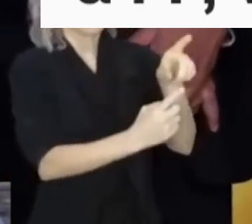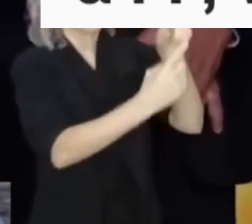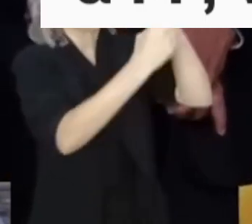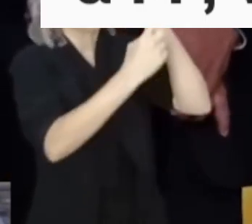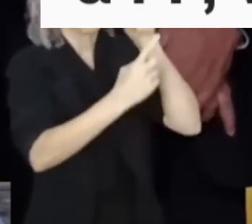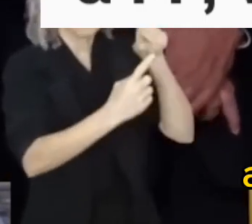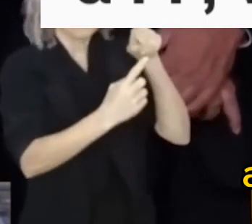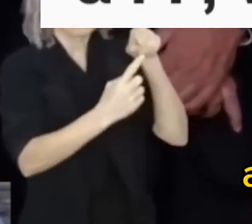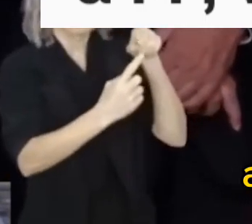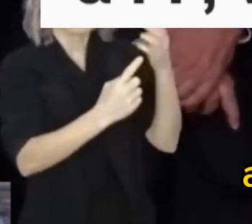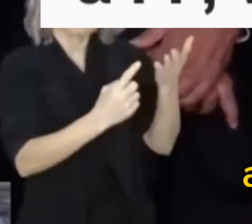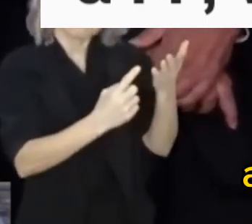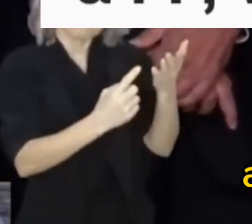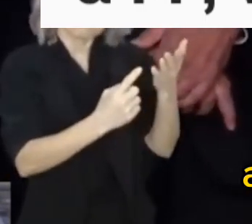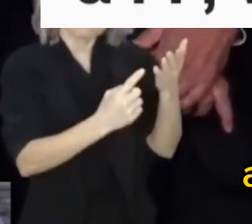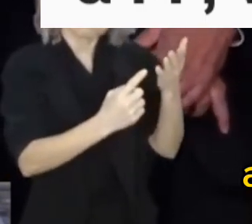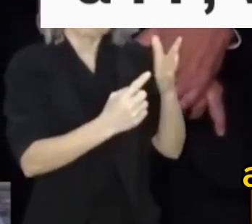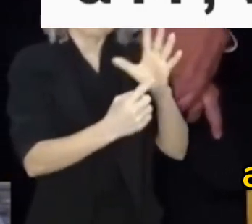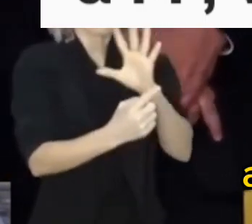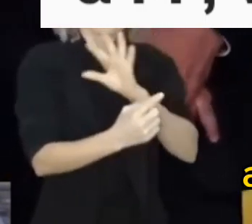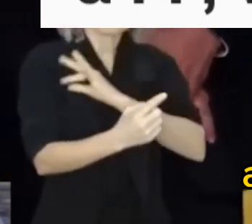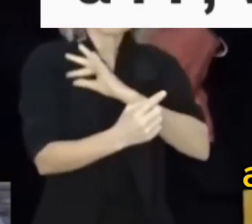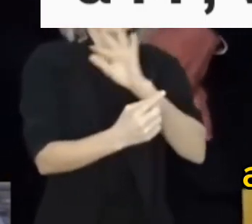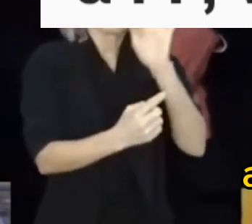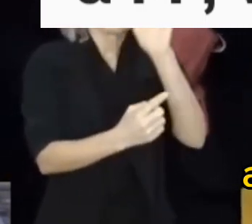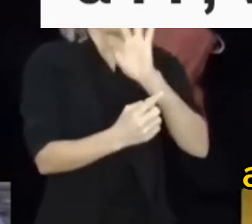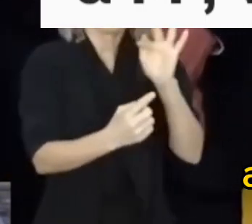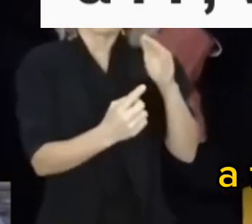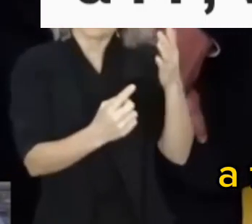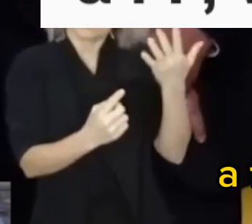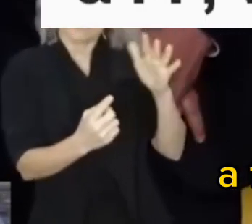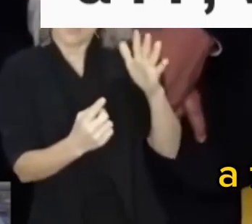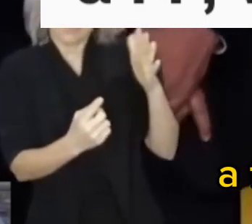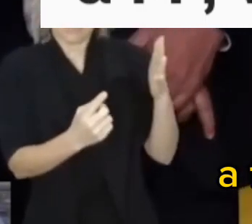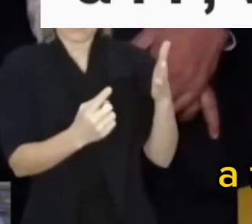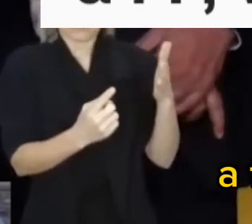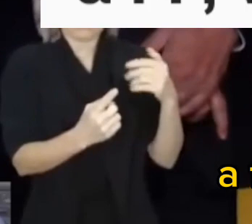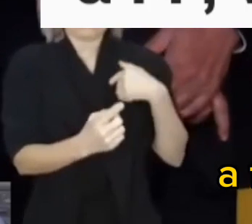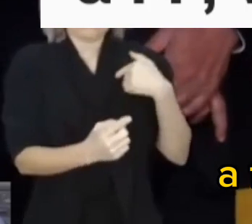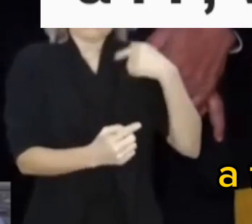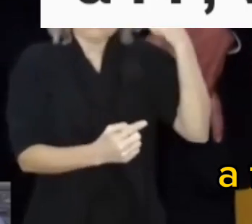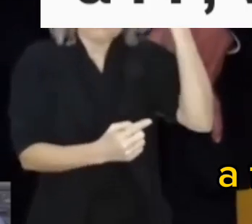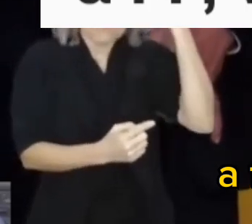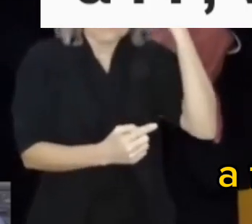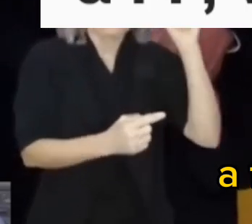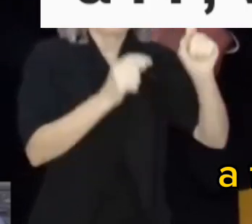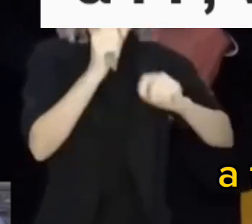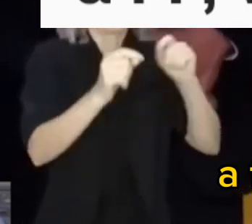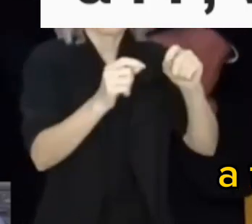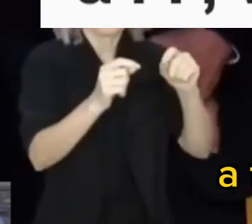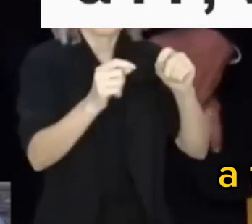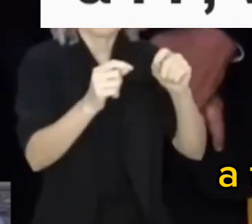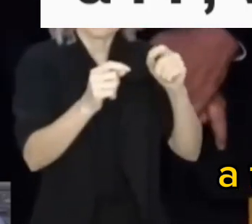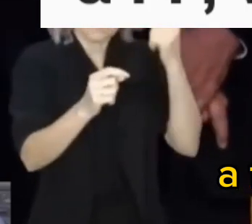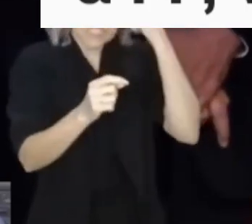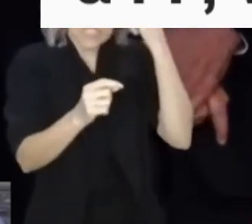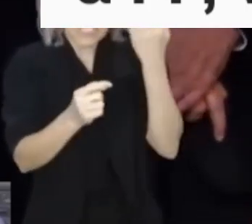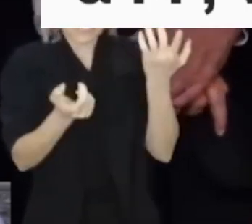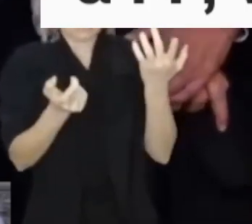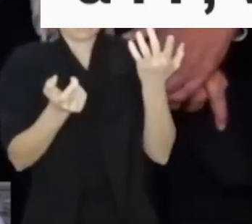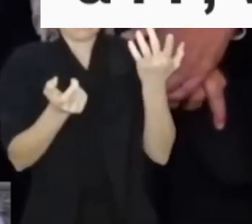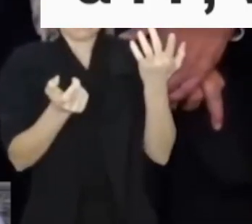no país, além de repassar do Exército para a Polícia Federal a fiscalização do armamento e munição dos